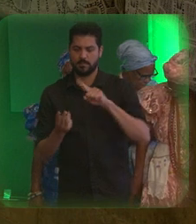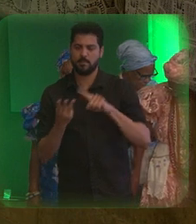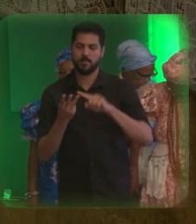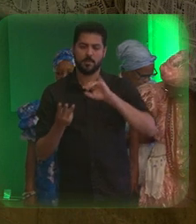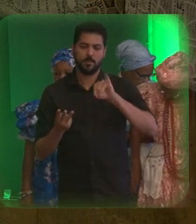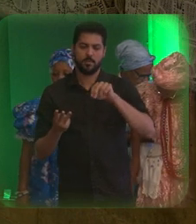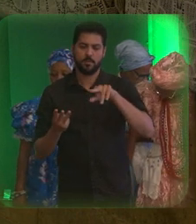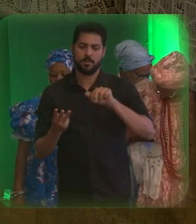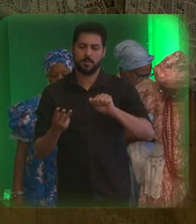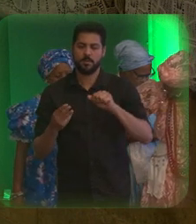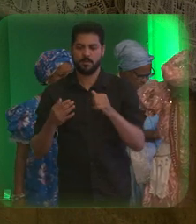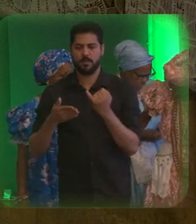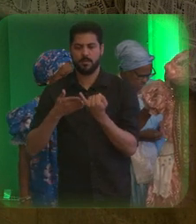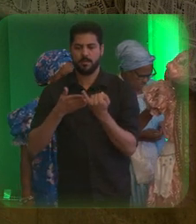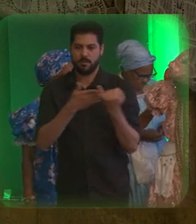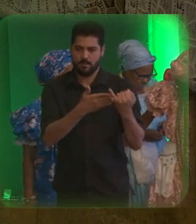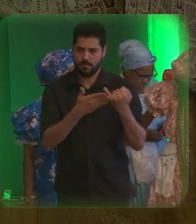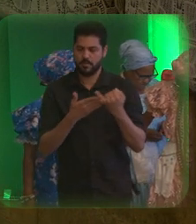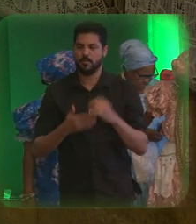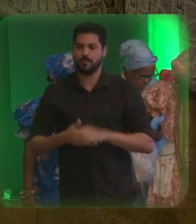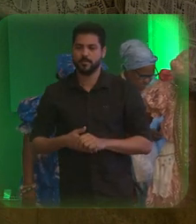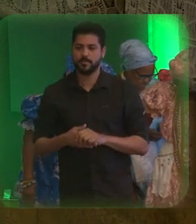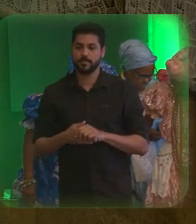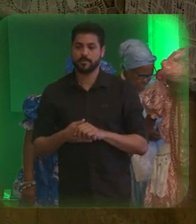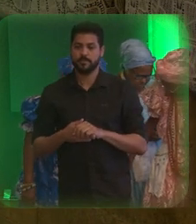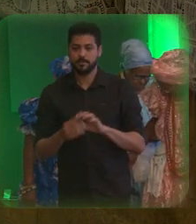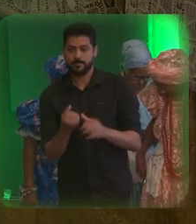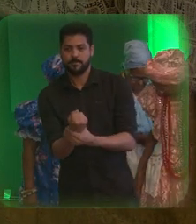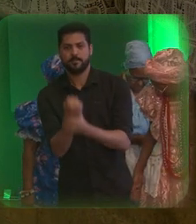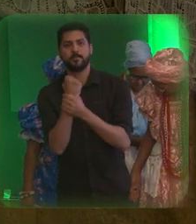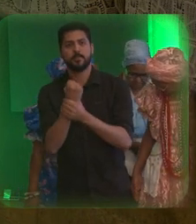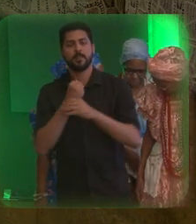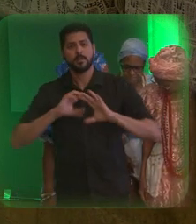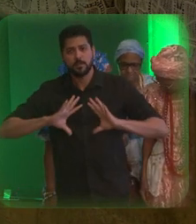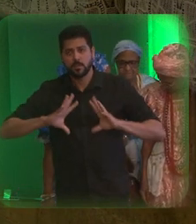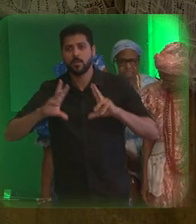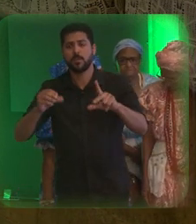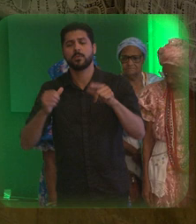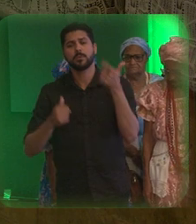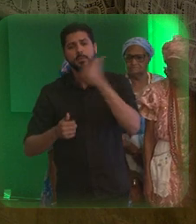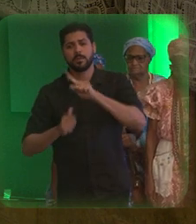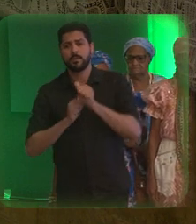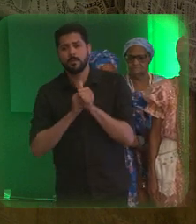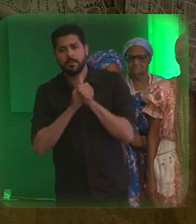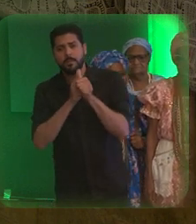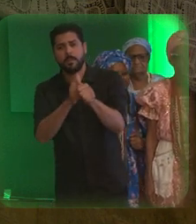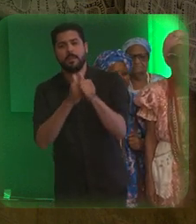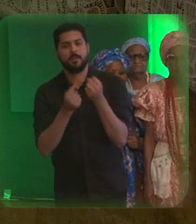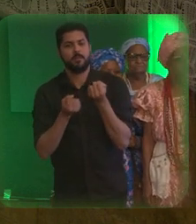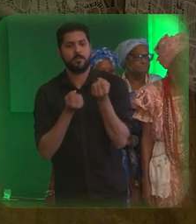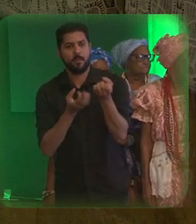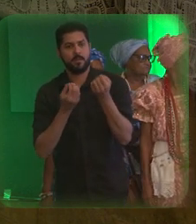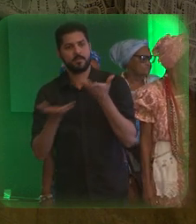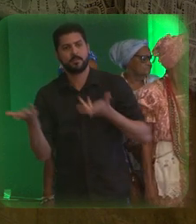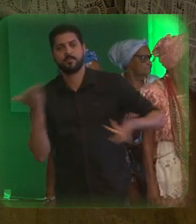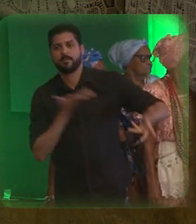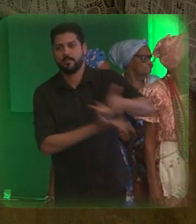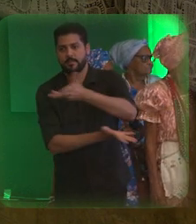Rosas, do Campus Igaraçu, garantindo que todos possam acompanhar as informações